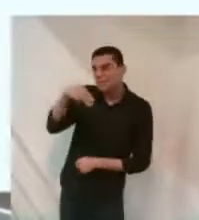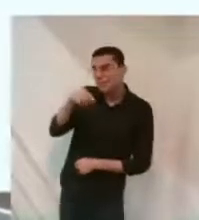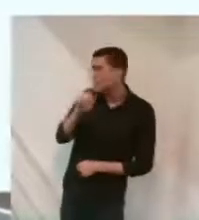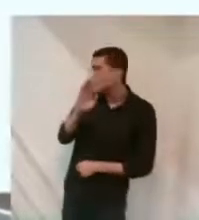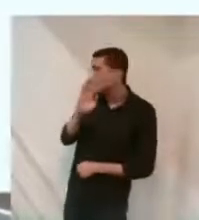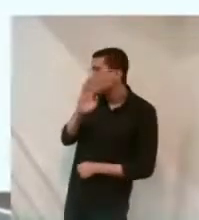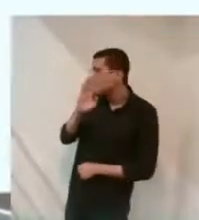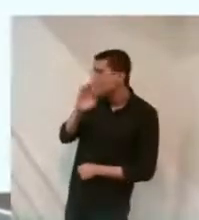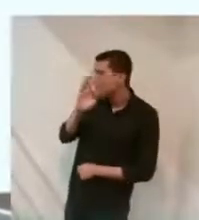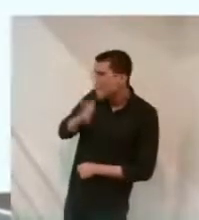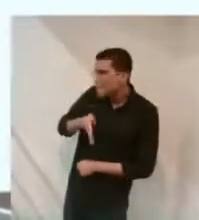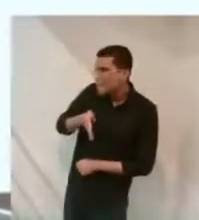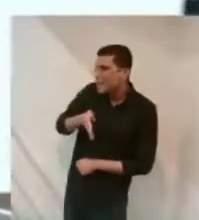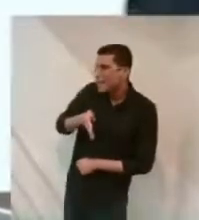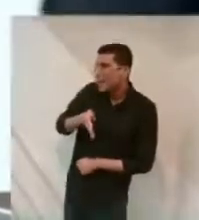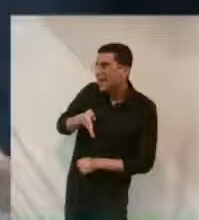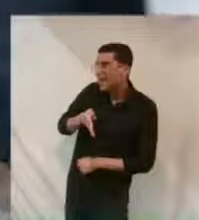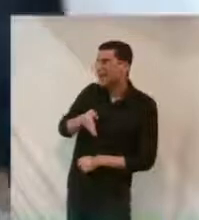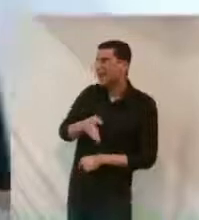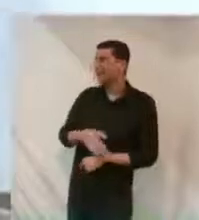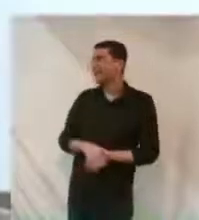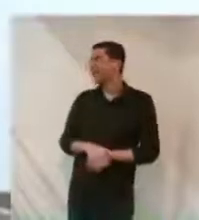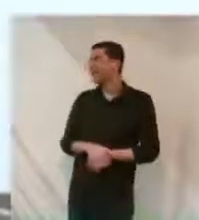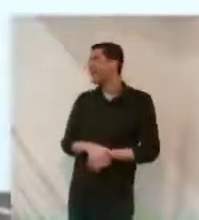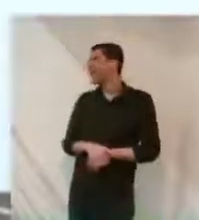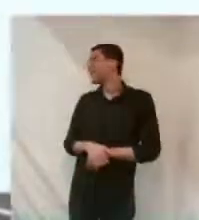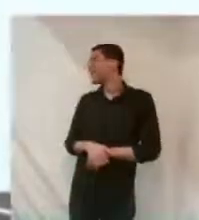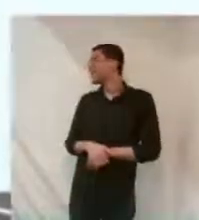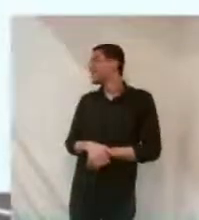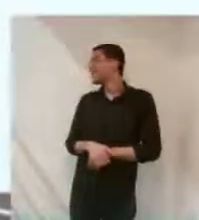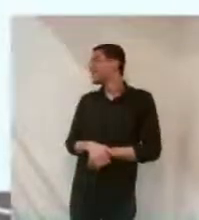Doutora Tarsila, não tem jeito.